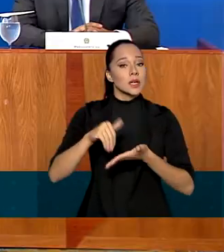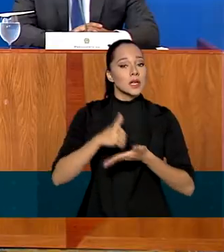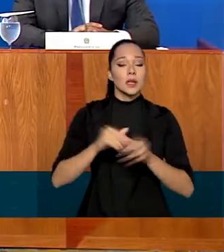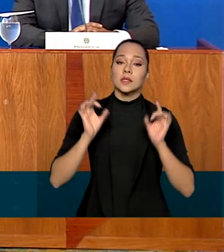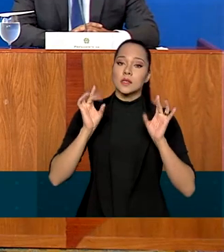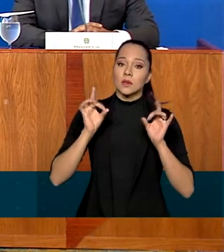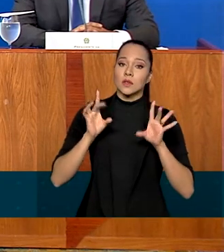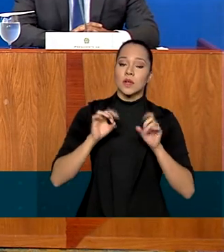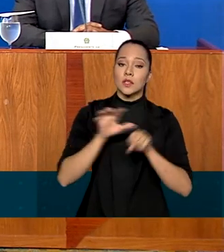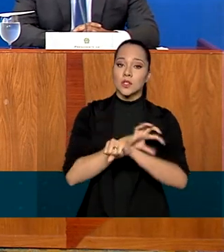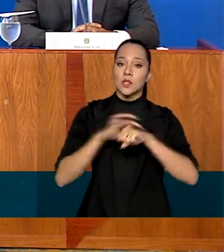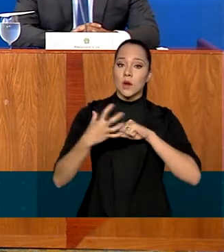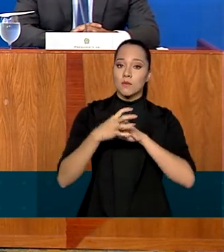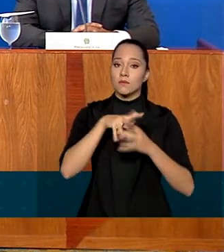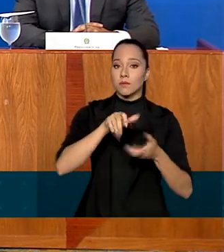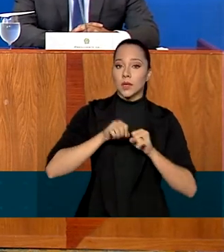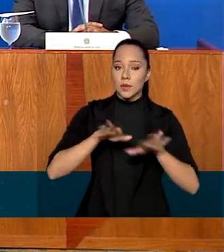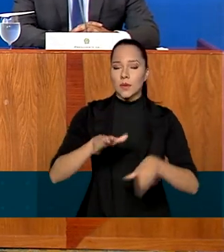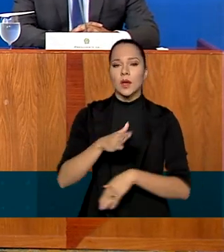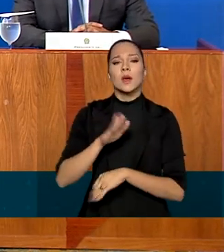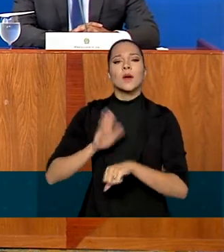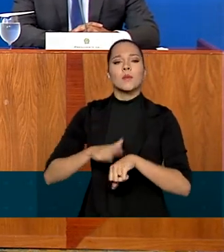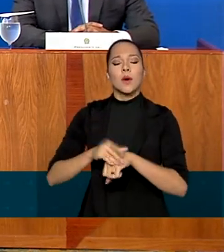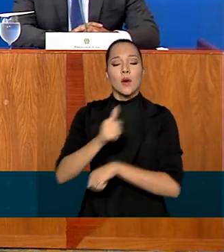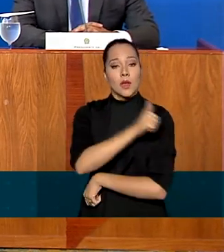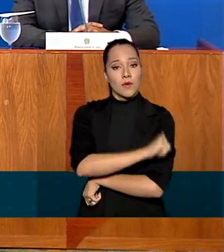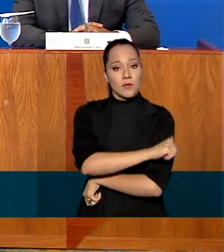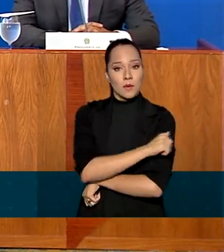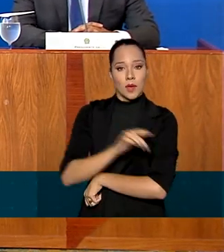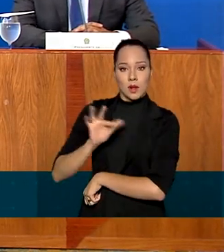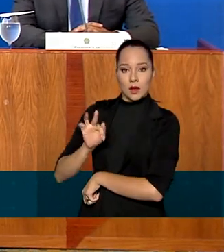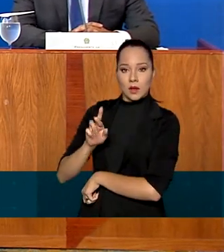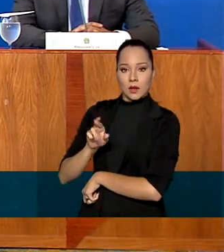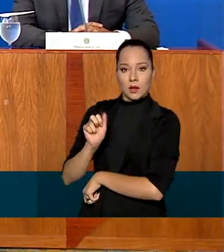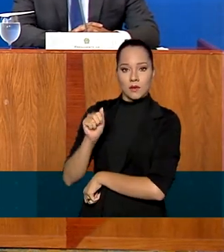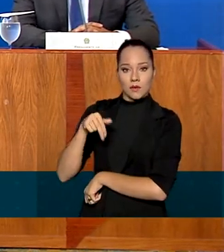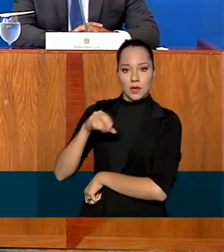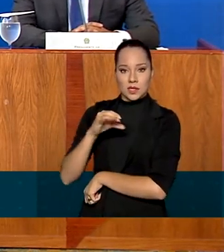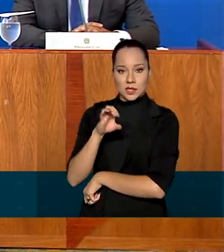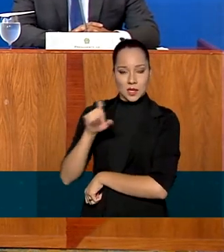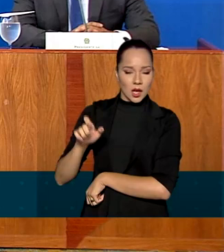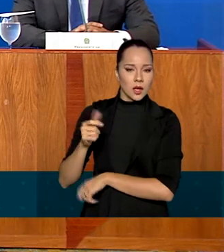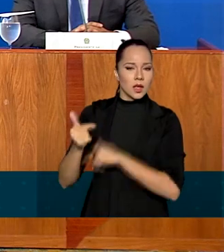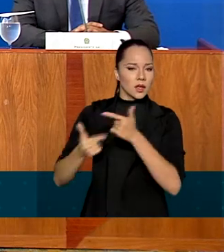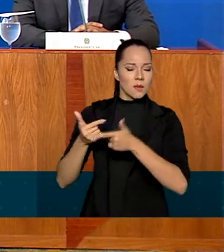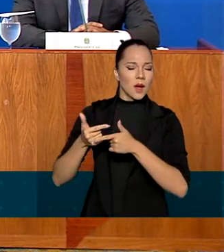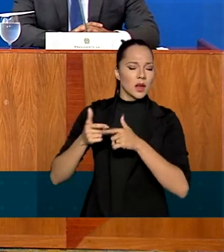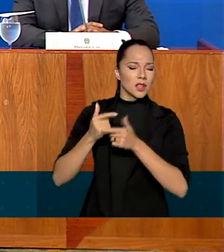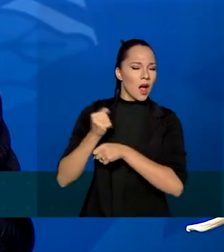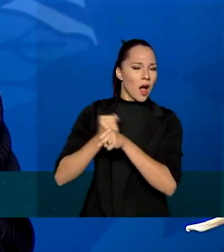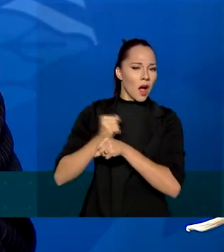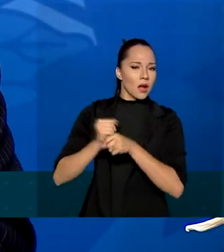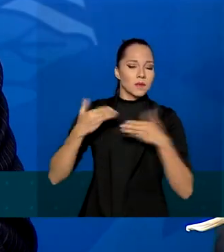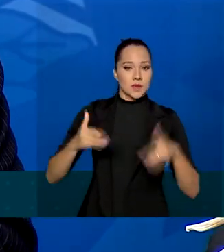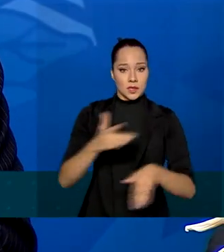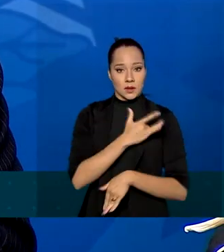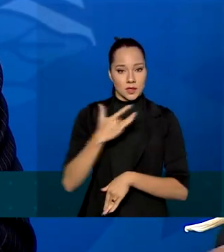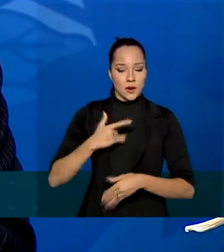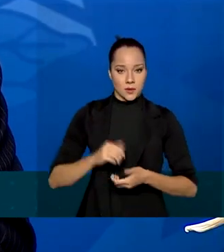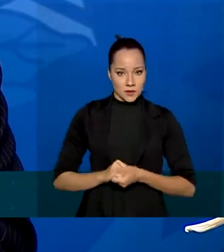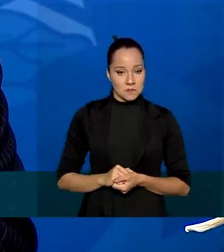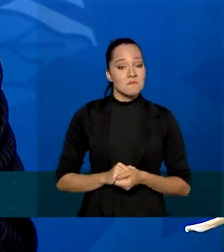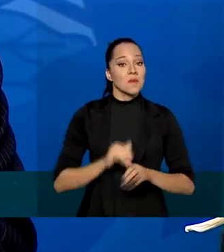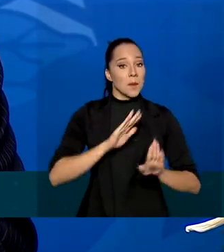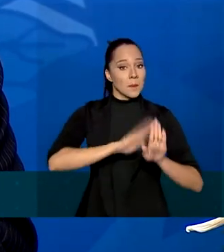de Covid-19, que será comandada pela enfermeira Franciele Fontana, servidora de carreira do Ministério da Saúde. A pasta também